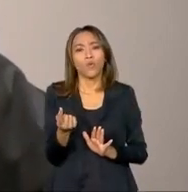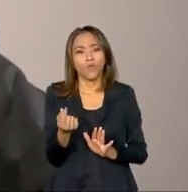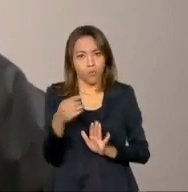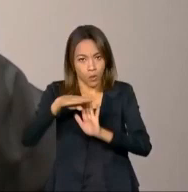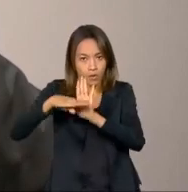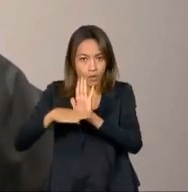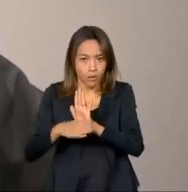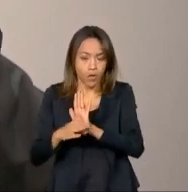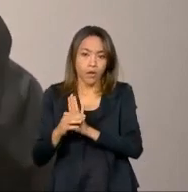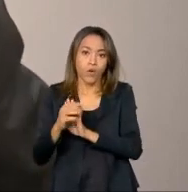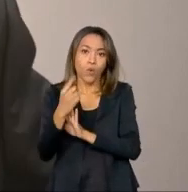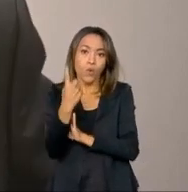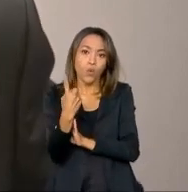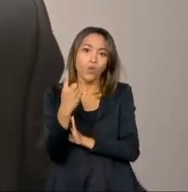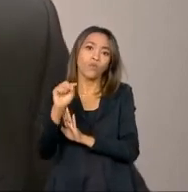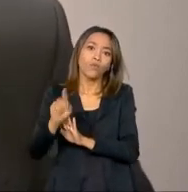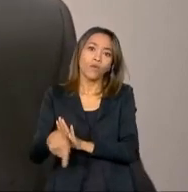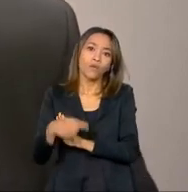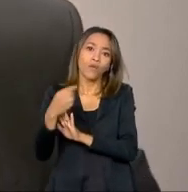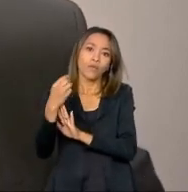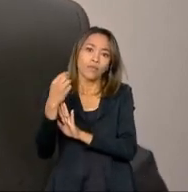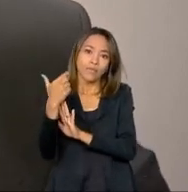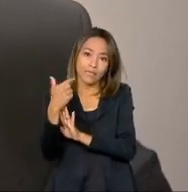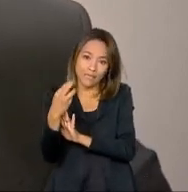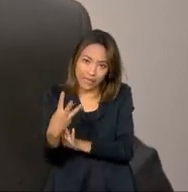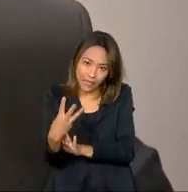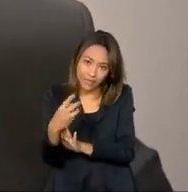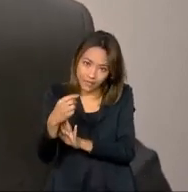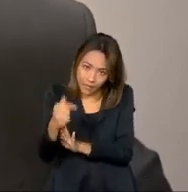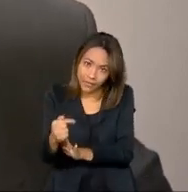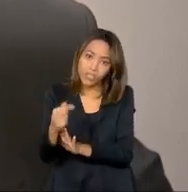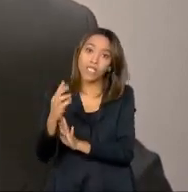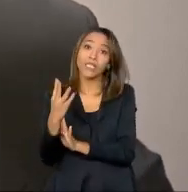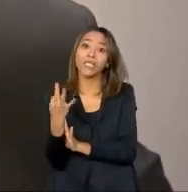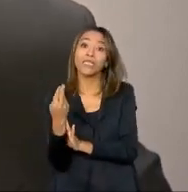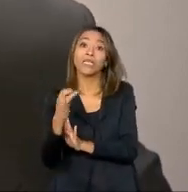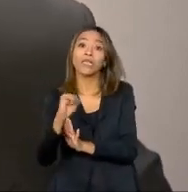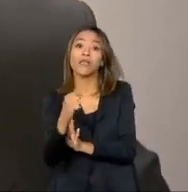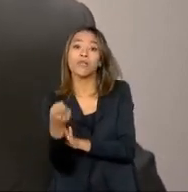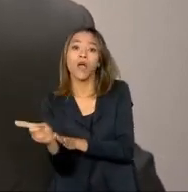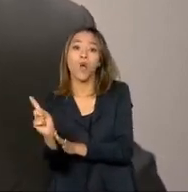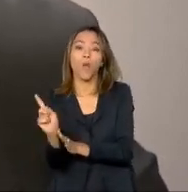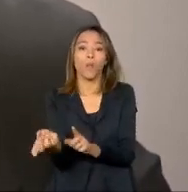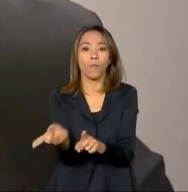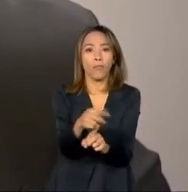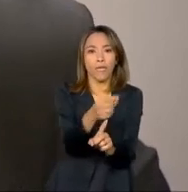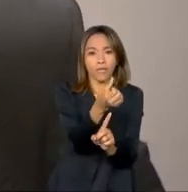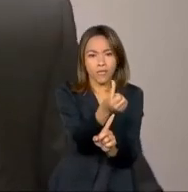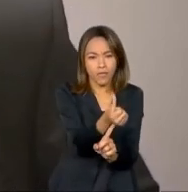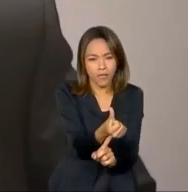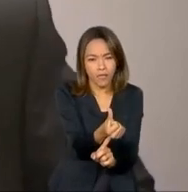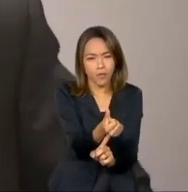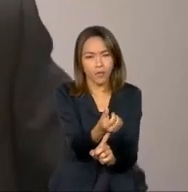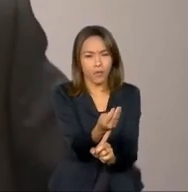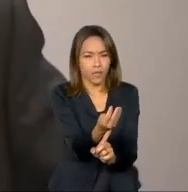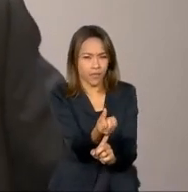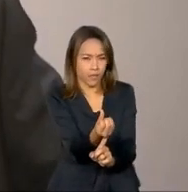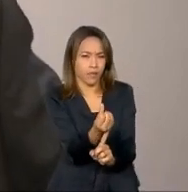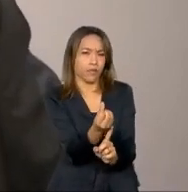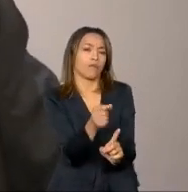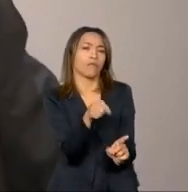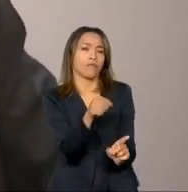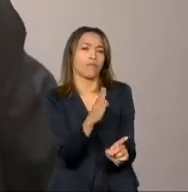trilhão. Esse é o custo Brasil. 160 bilhões, quase 10%, é